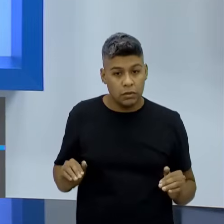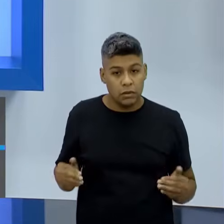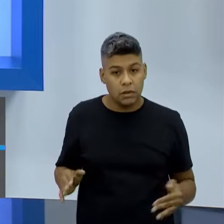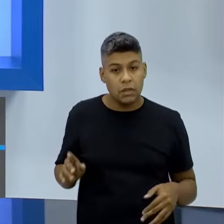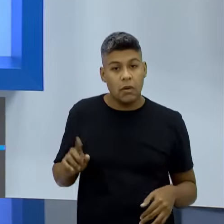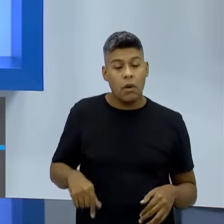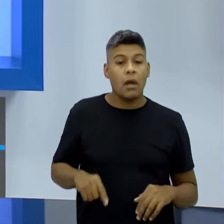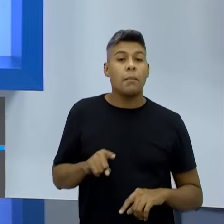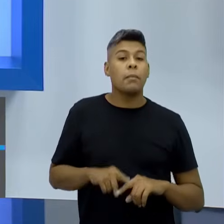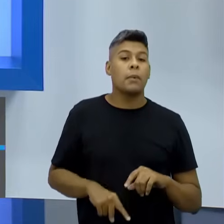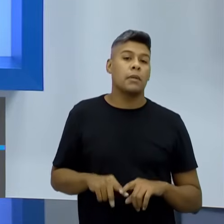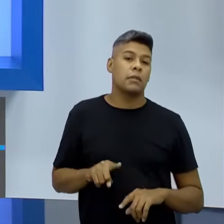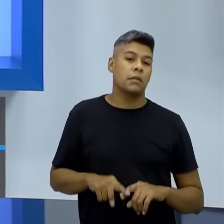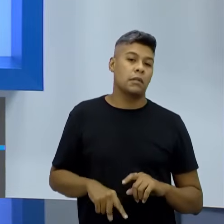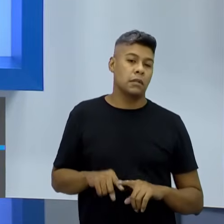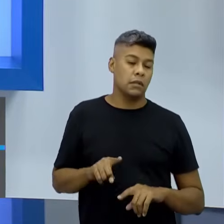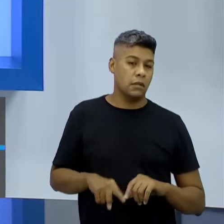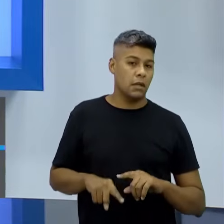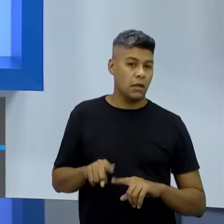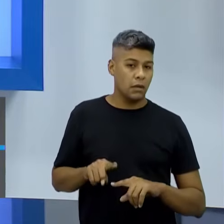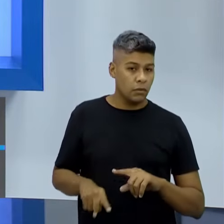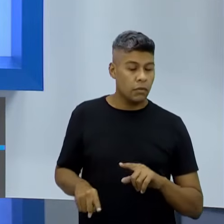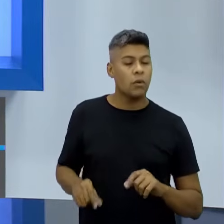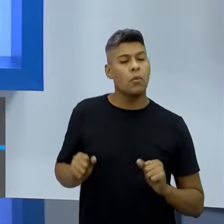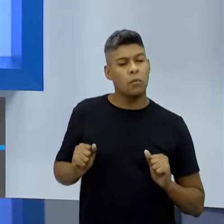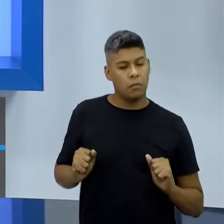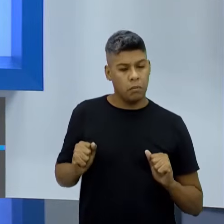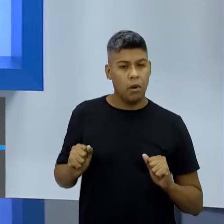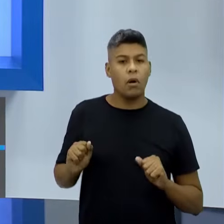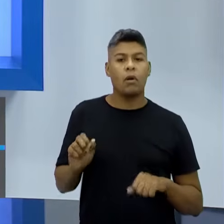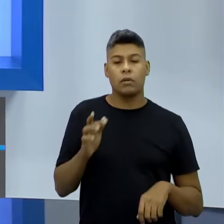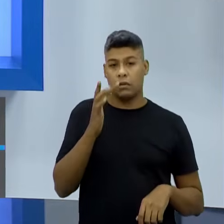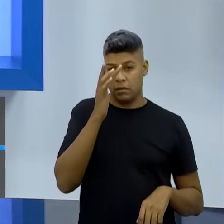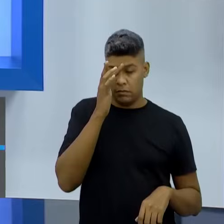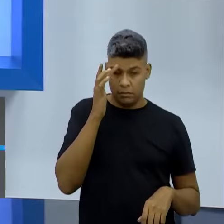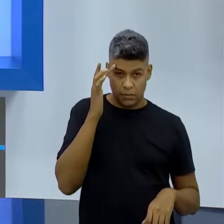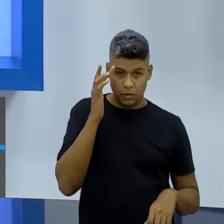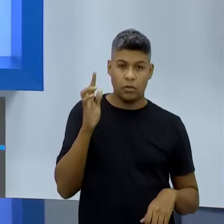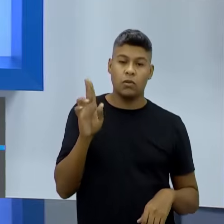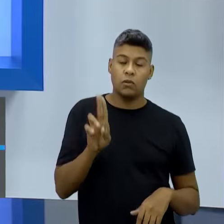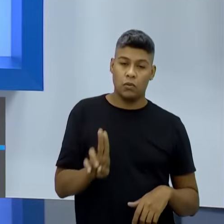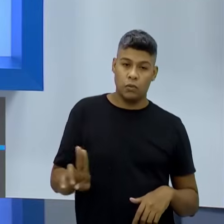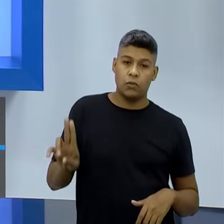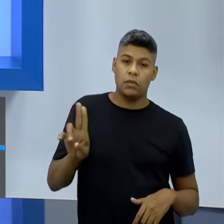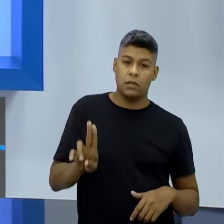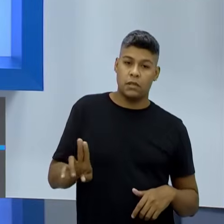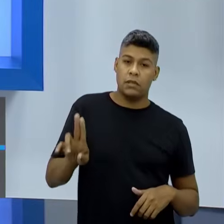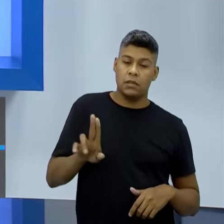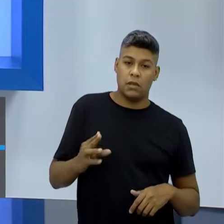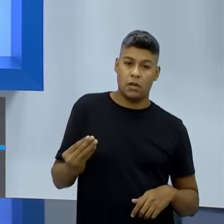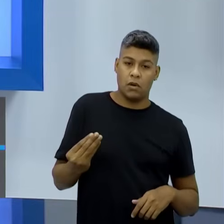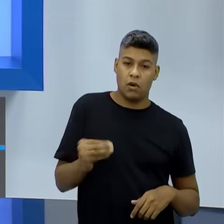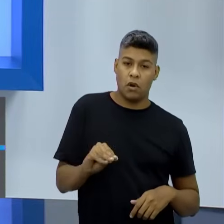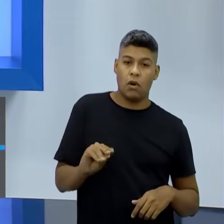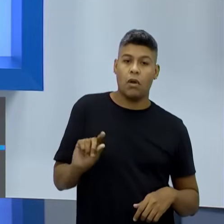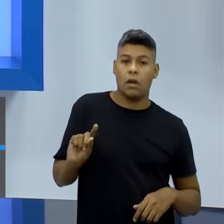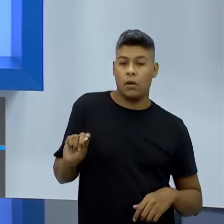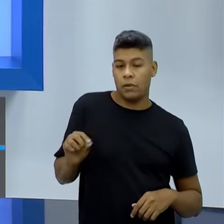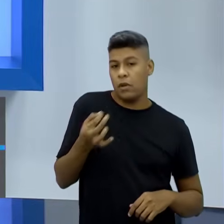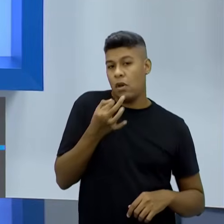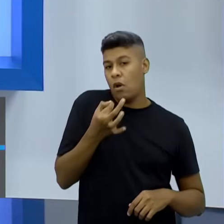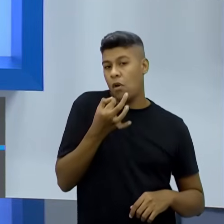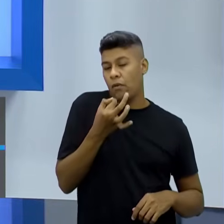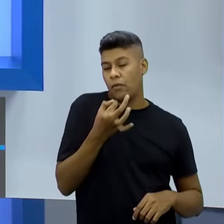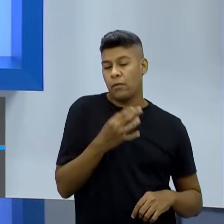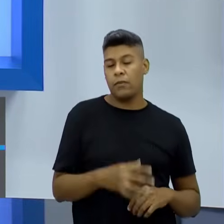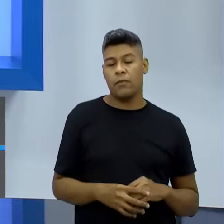é um material e uma ferramenta que pode ser utilizado aí para você colocar então os seus pontos